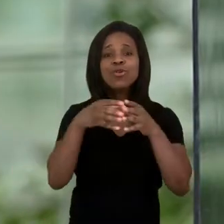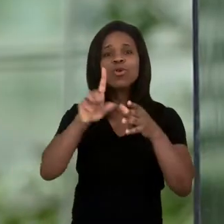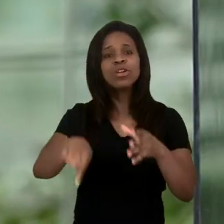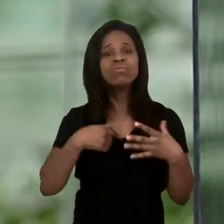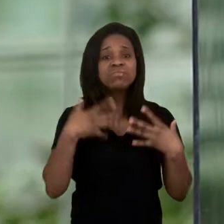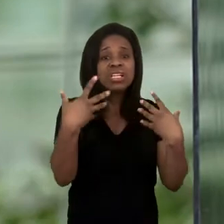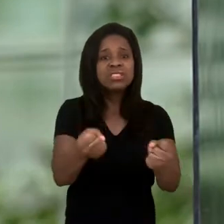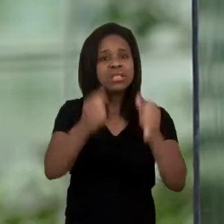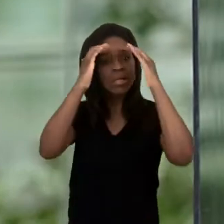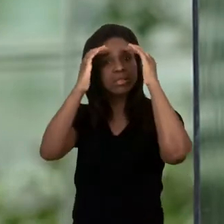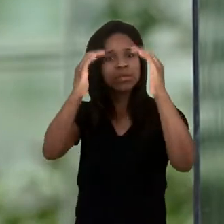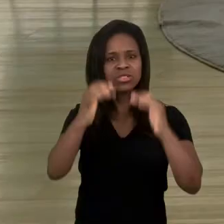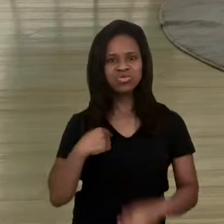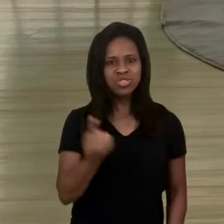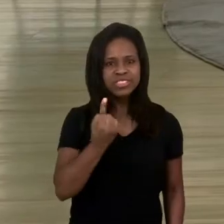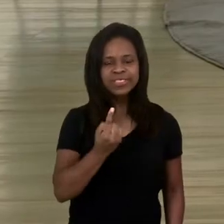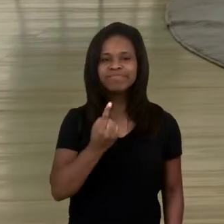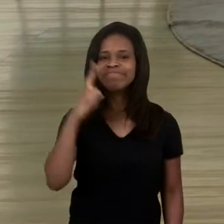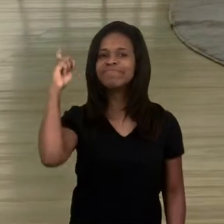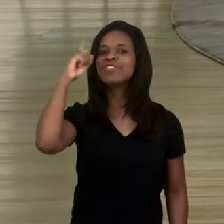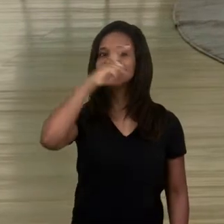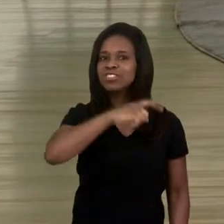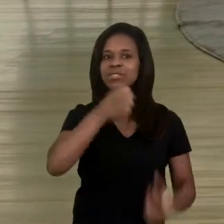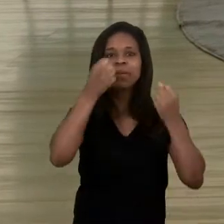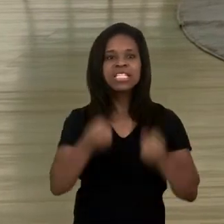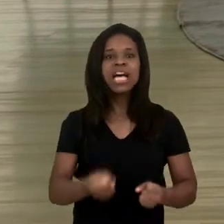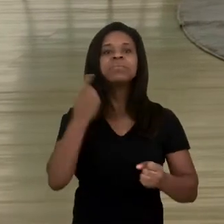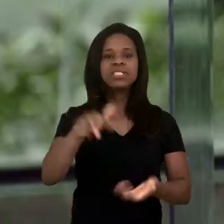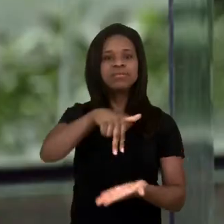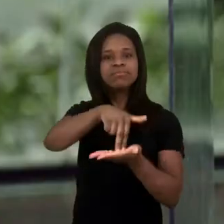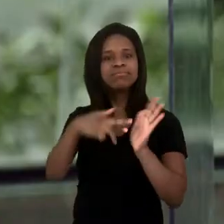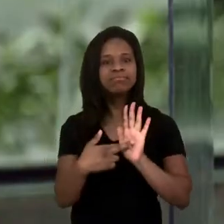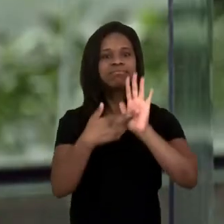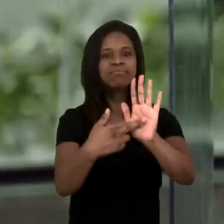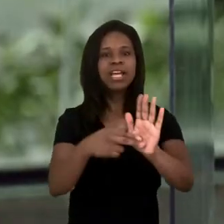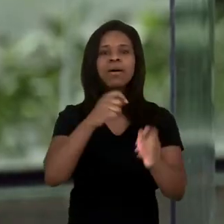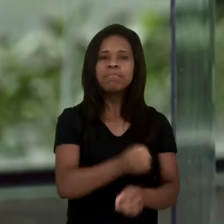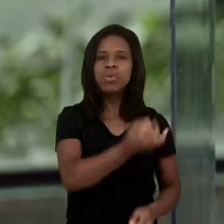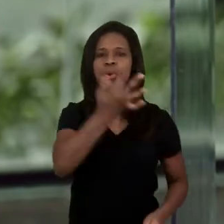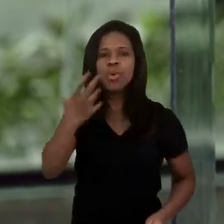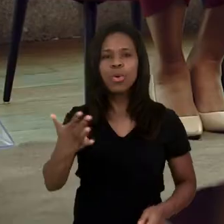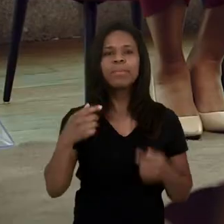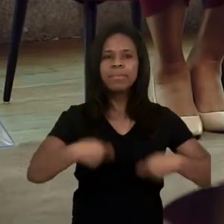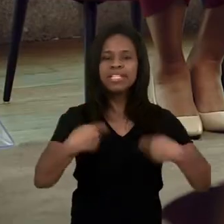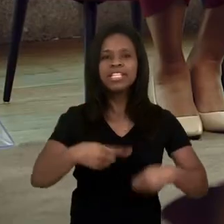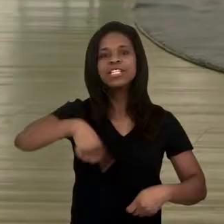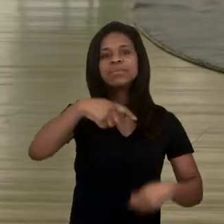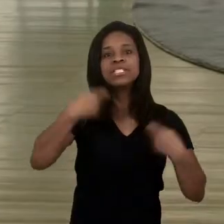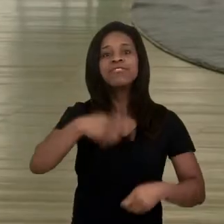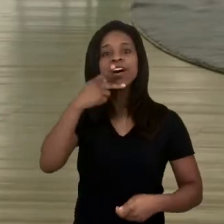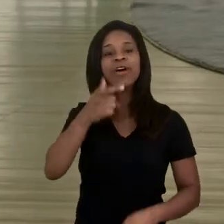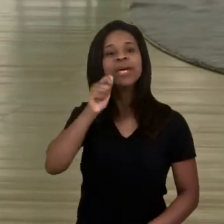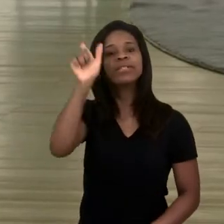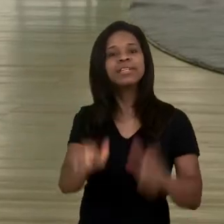né? De um grupo de aceitação, de respeito. Sozinho fica muito mais difícil. A questão da representatividade, né? Da pluralidade.